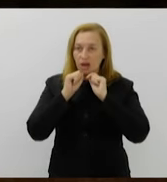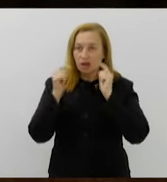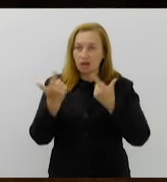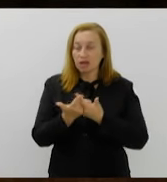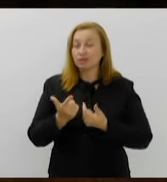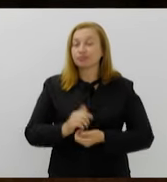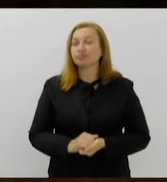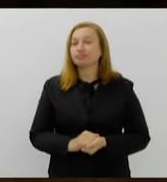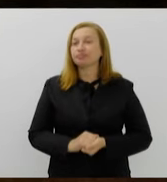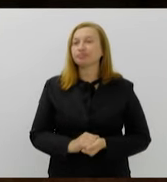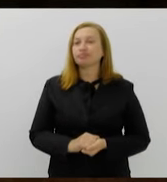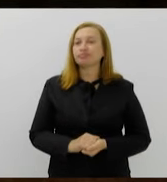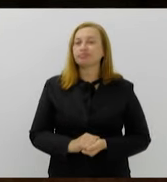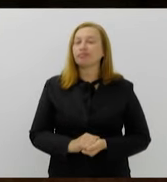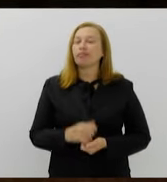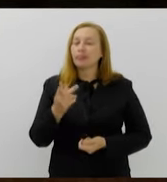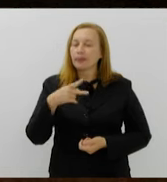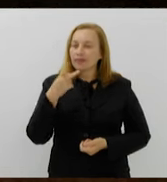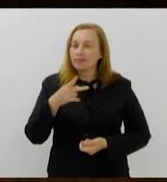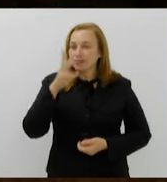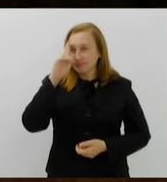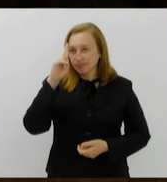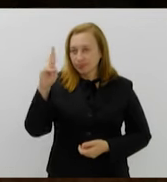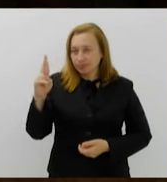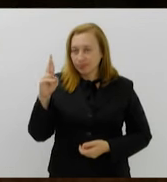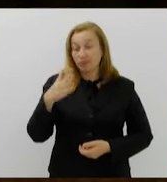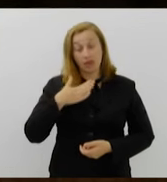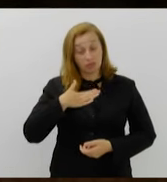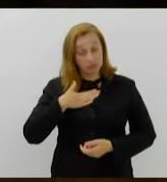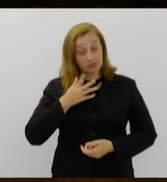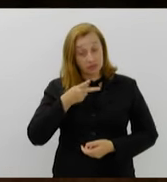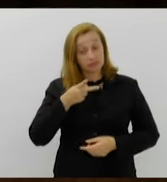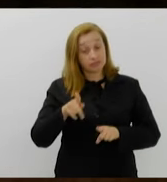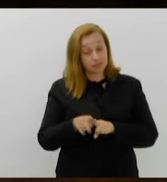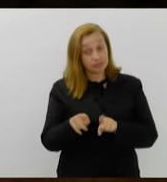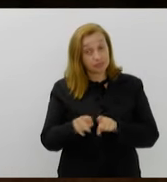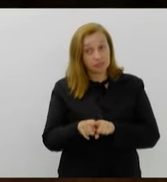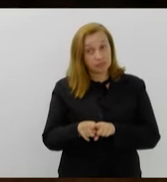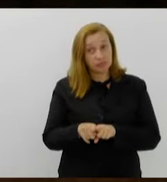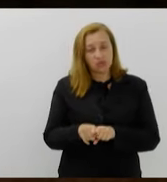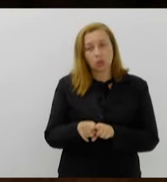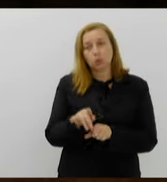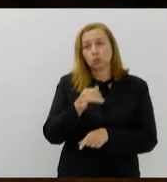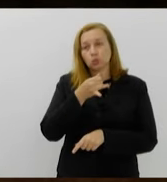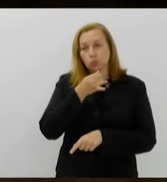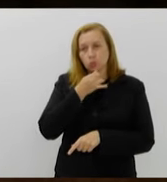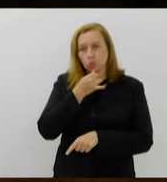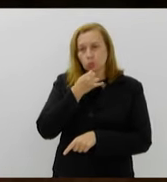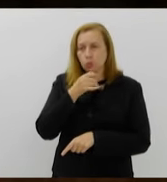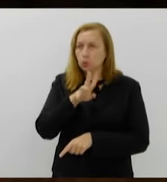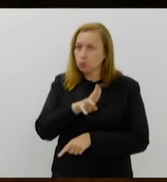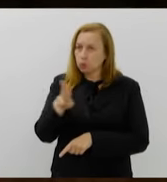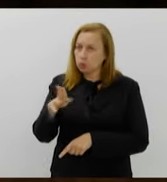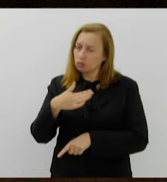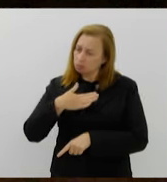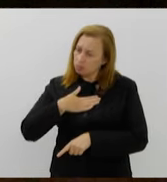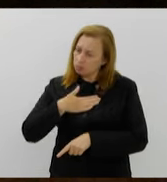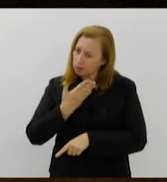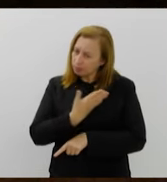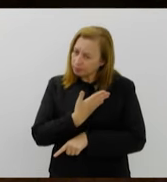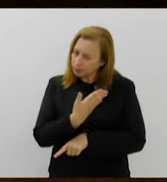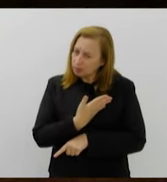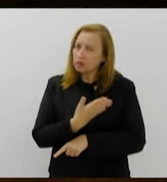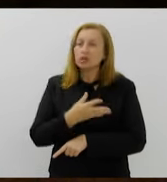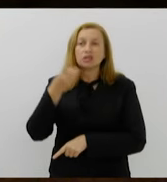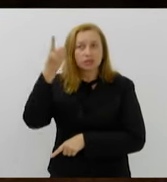faço aqui das palavras de vossa excelência as minhas palavras nesse desagravo em nome do meu amigo